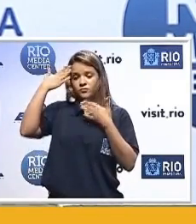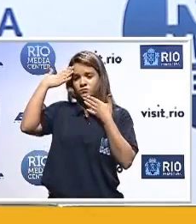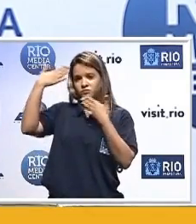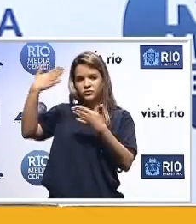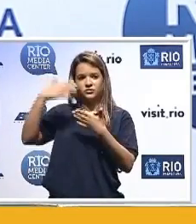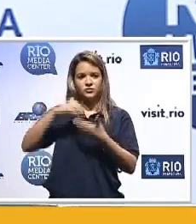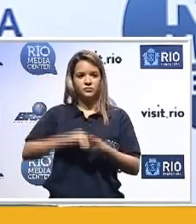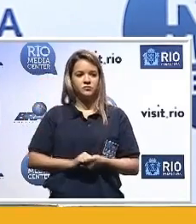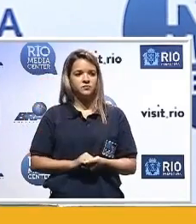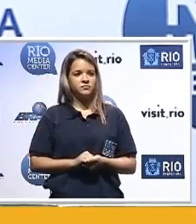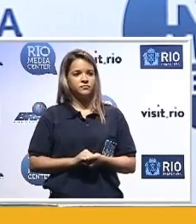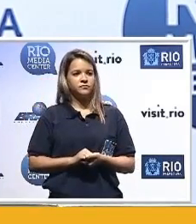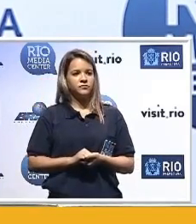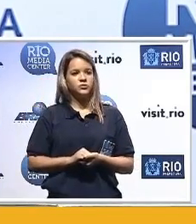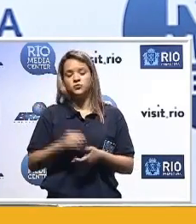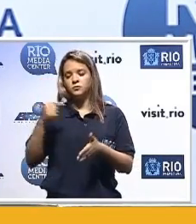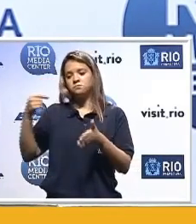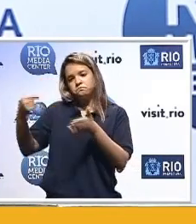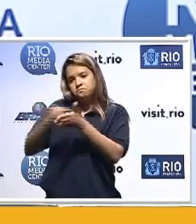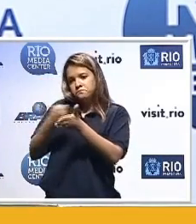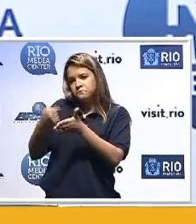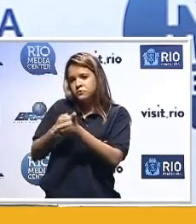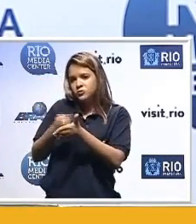Eu agradeço a oportunidade das perguntas.